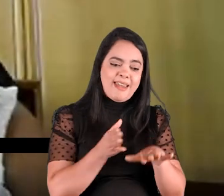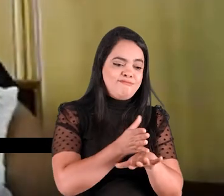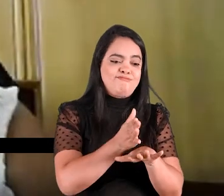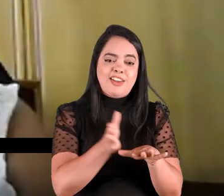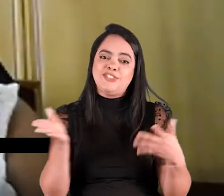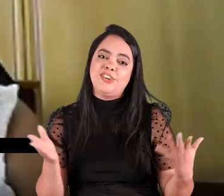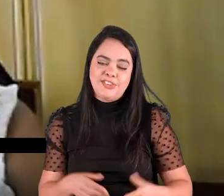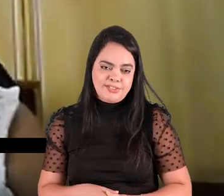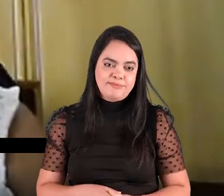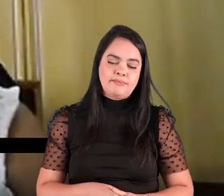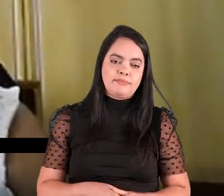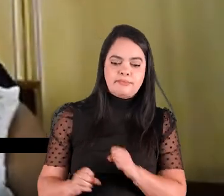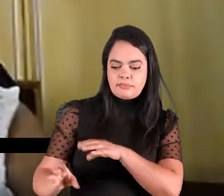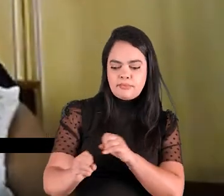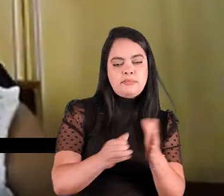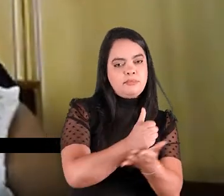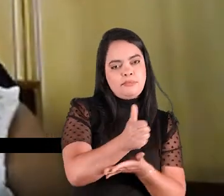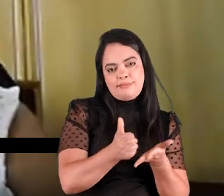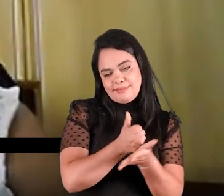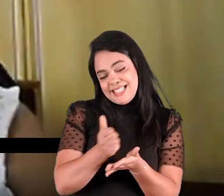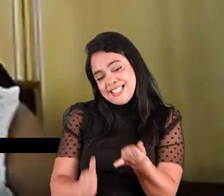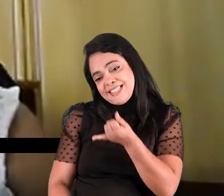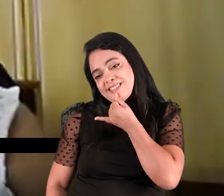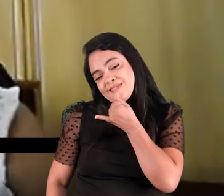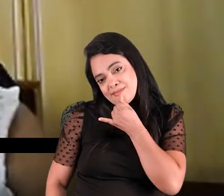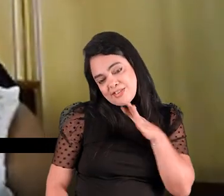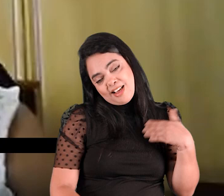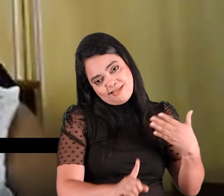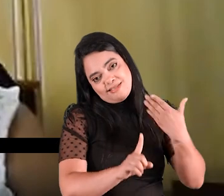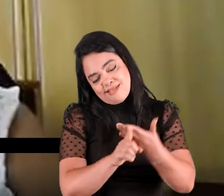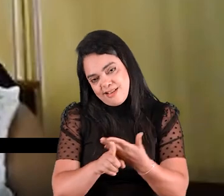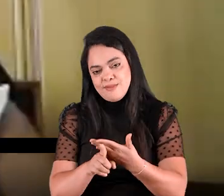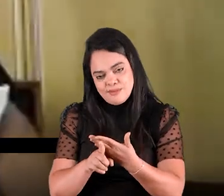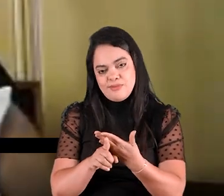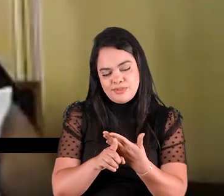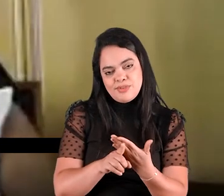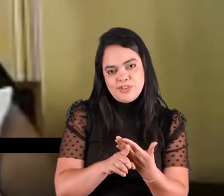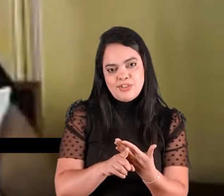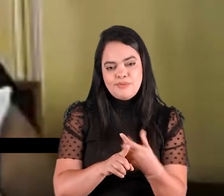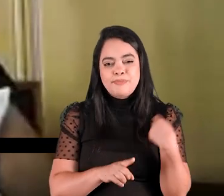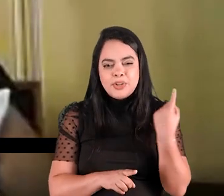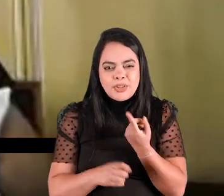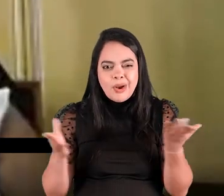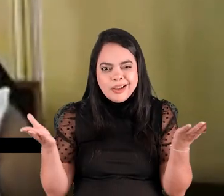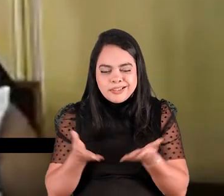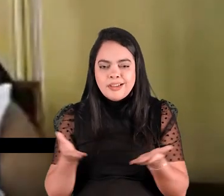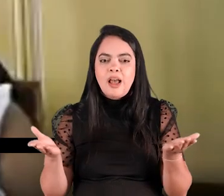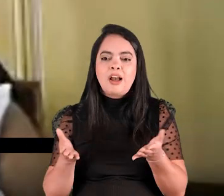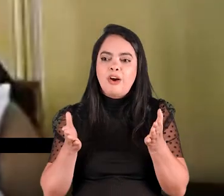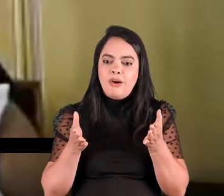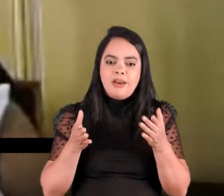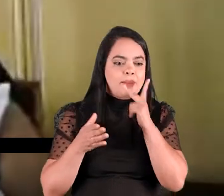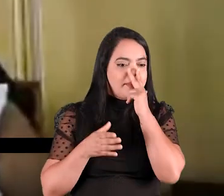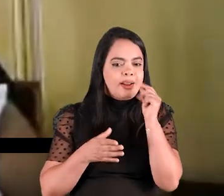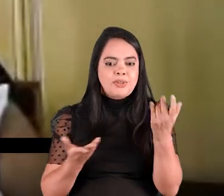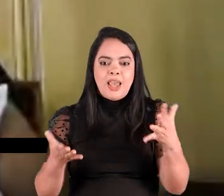básica, infelizmente, a gente ainda lida hoje em dia, mesmo com a gente tendo esse olhar ampliado para as questões, né, da